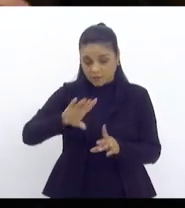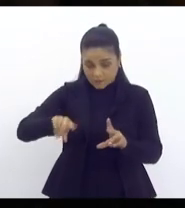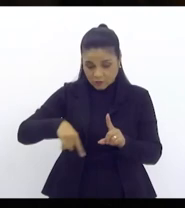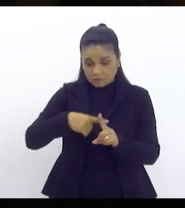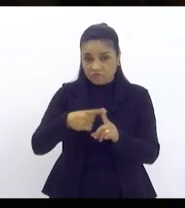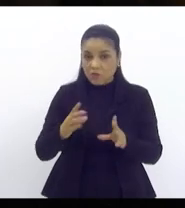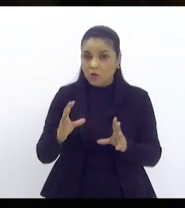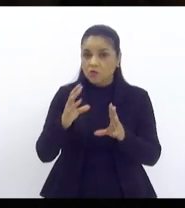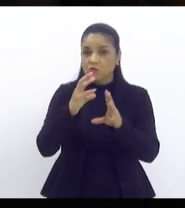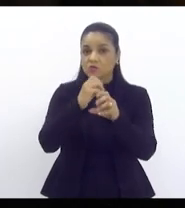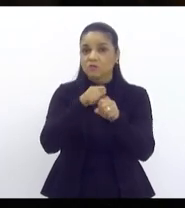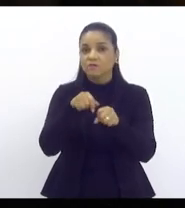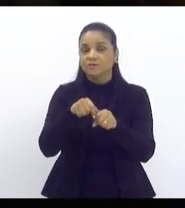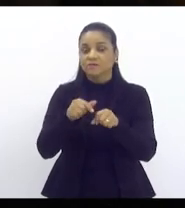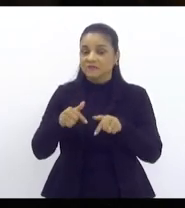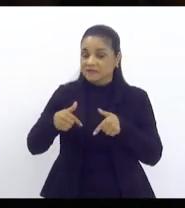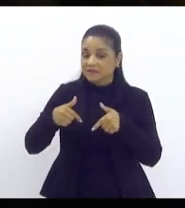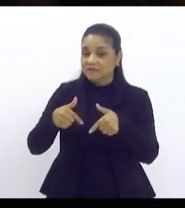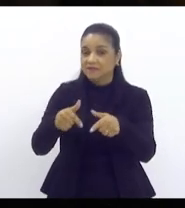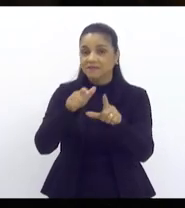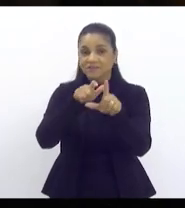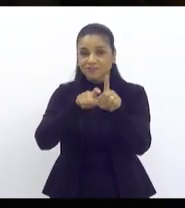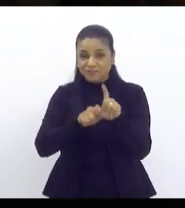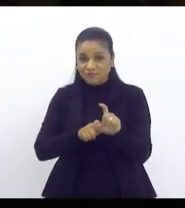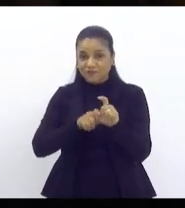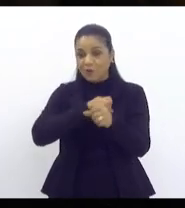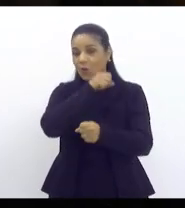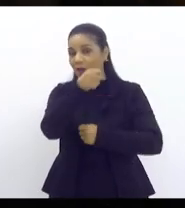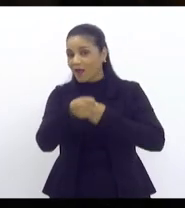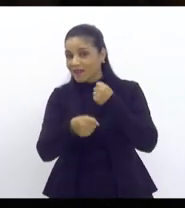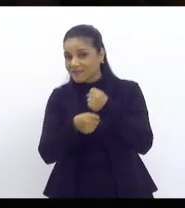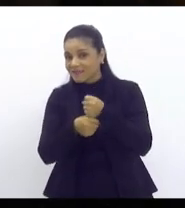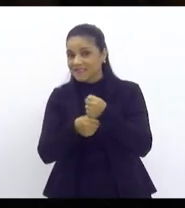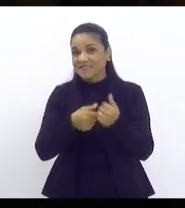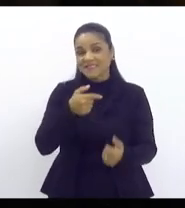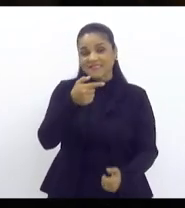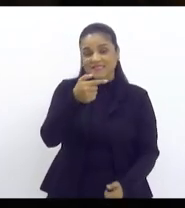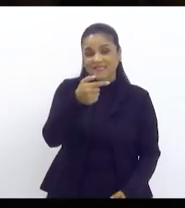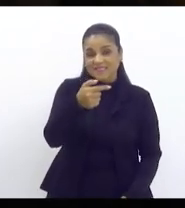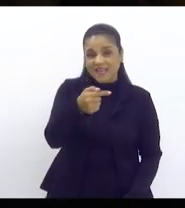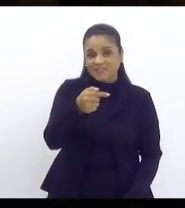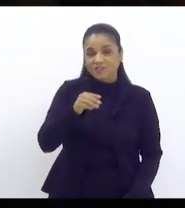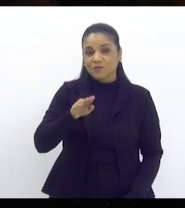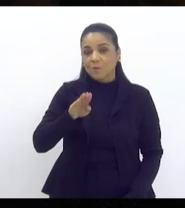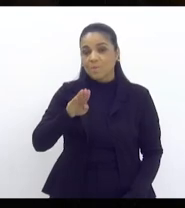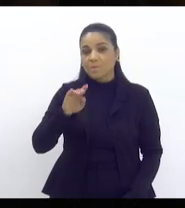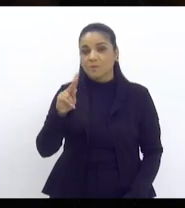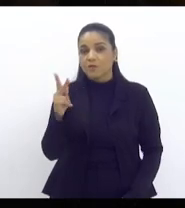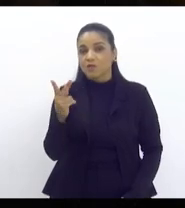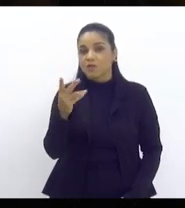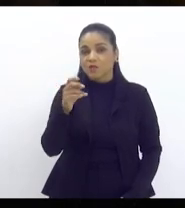vamos pagar de serviço da dívida, o ano que vem, 7 bilhões de